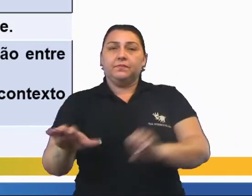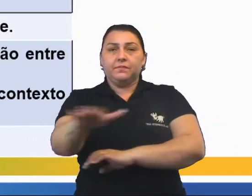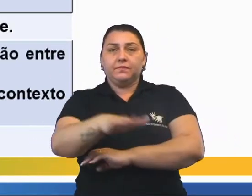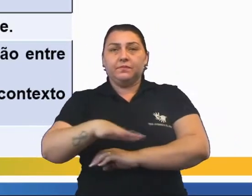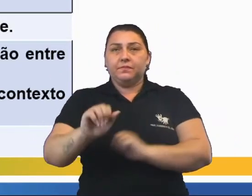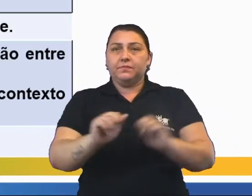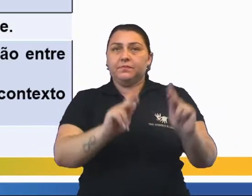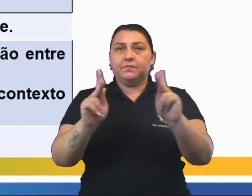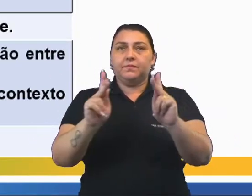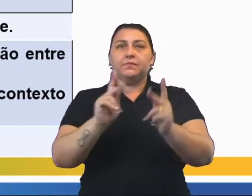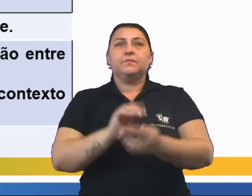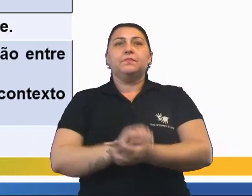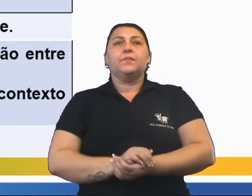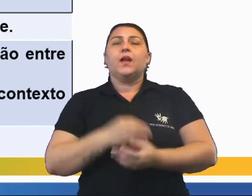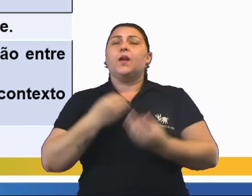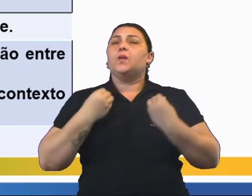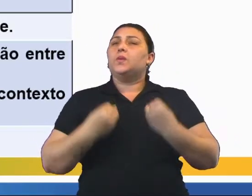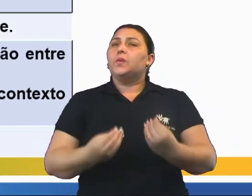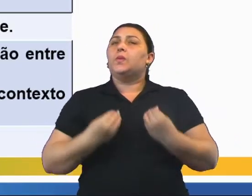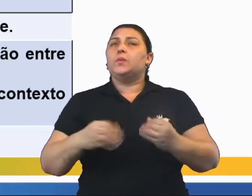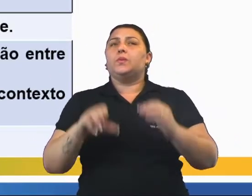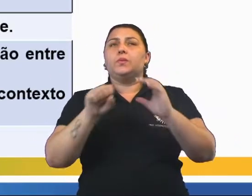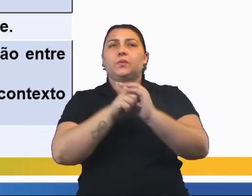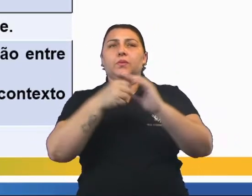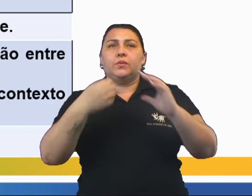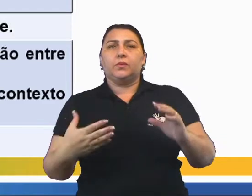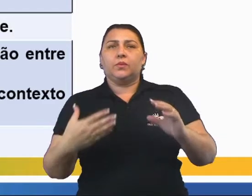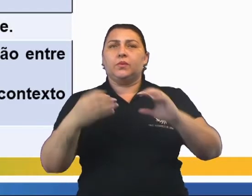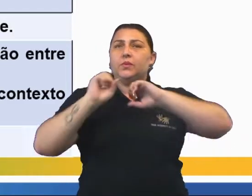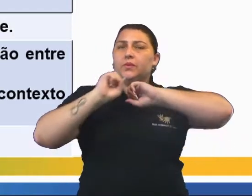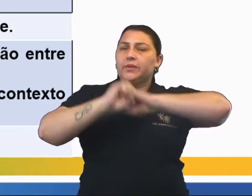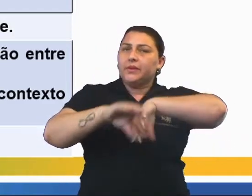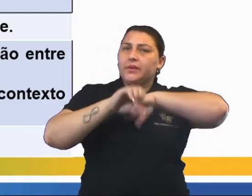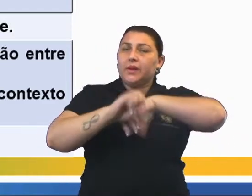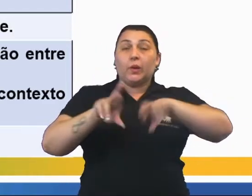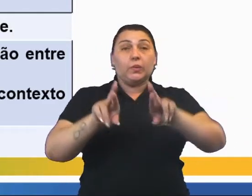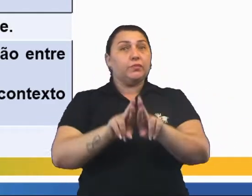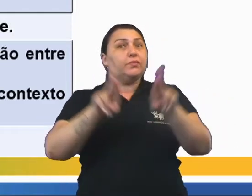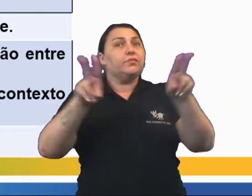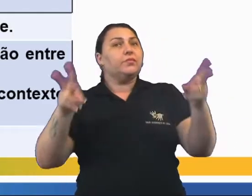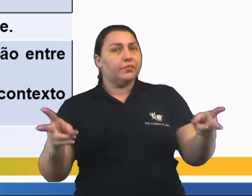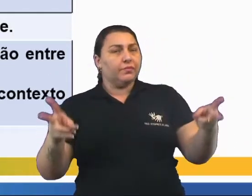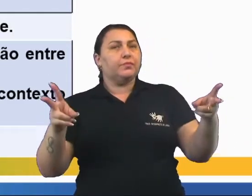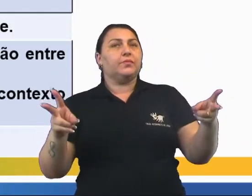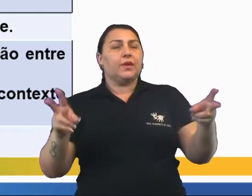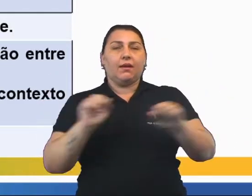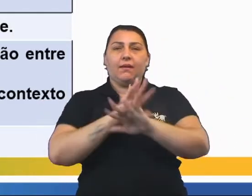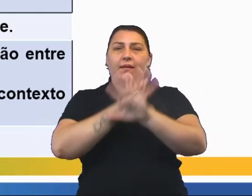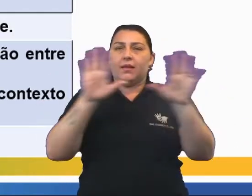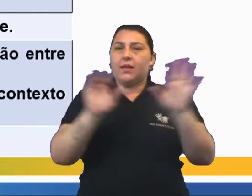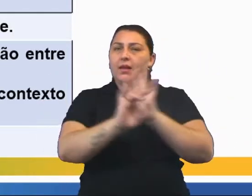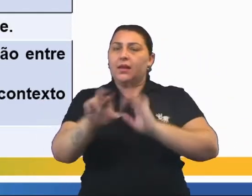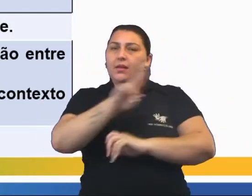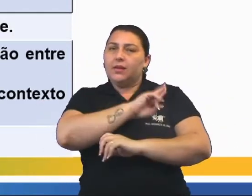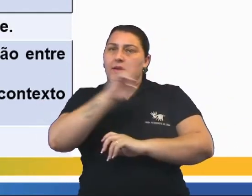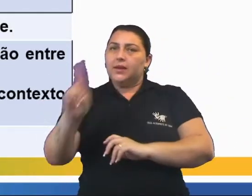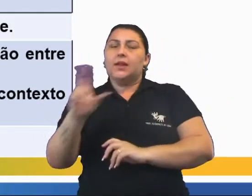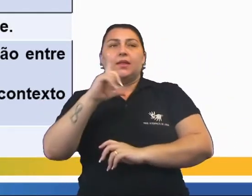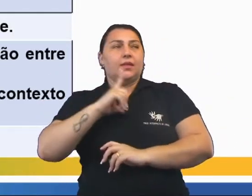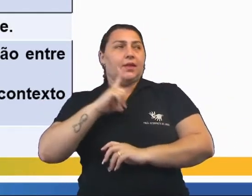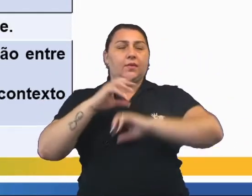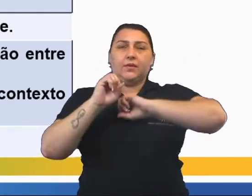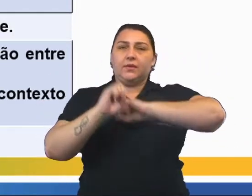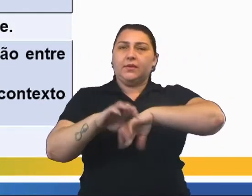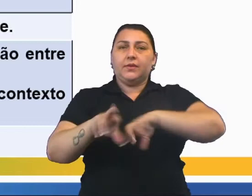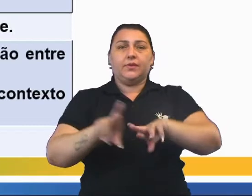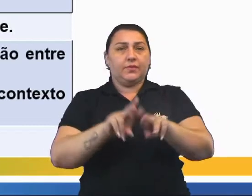sociais, ok? E como é que é a característica dos ensinamentos? É um diferencial, claro, cada religião tem um